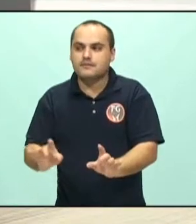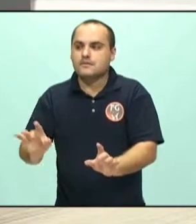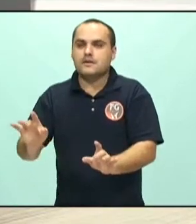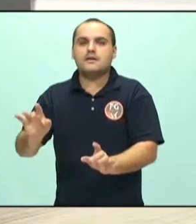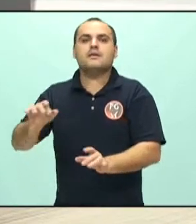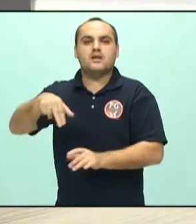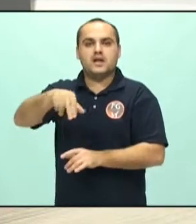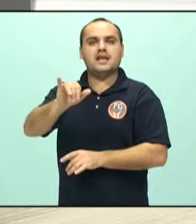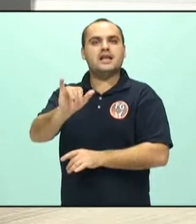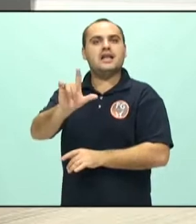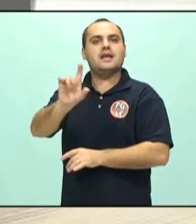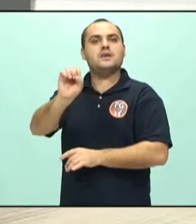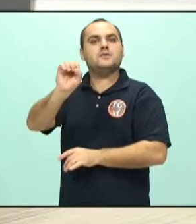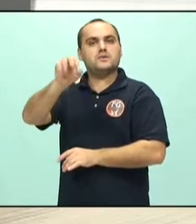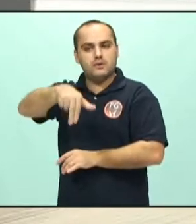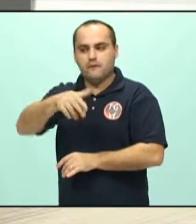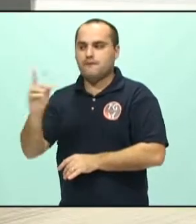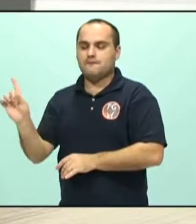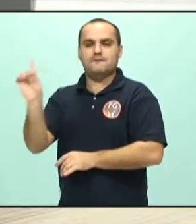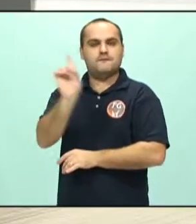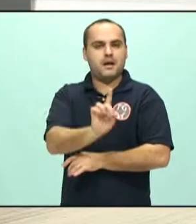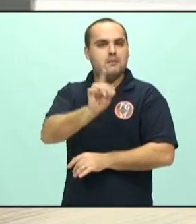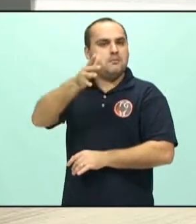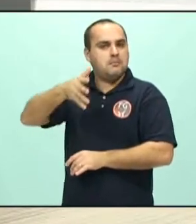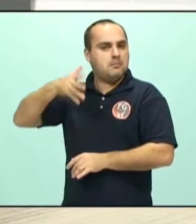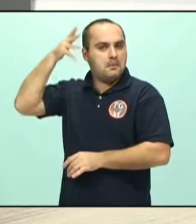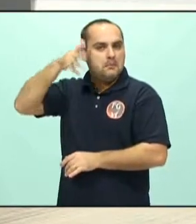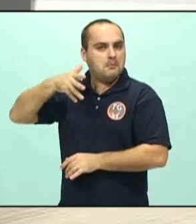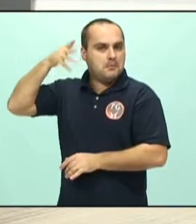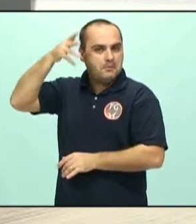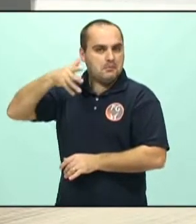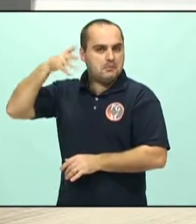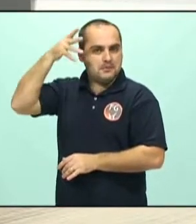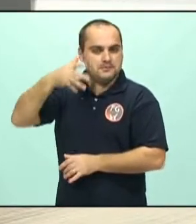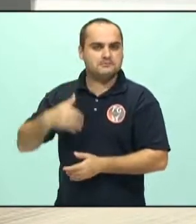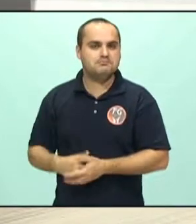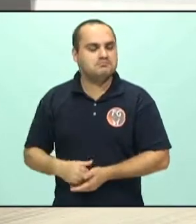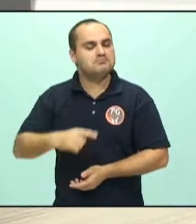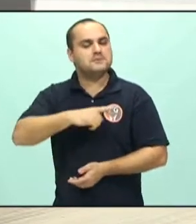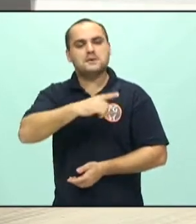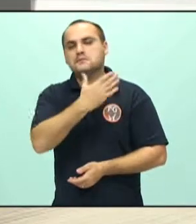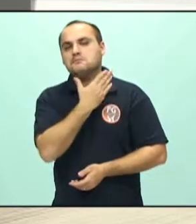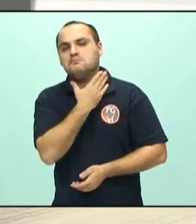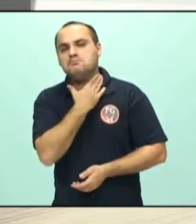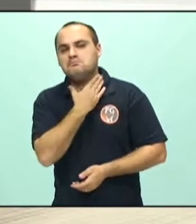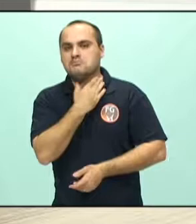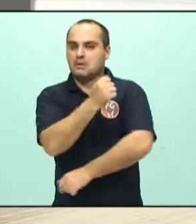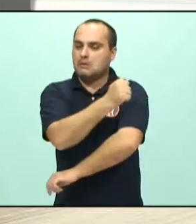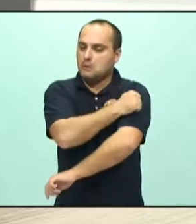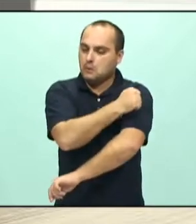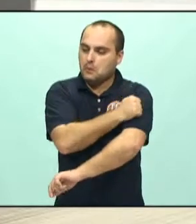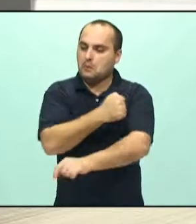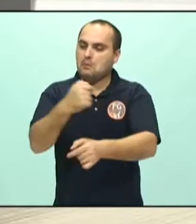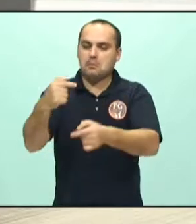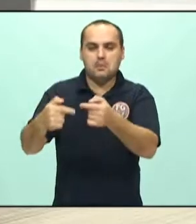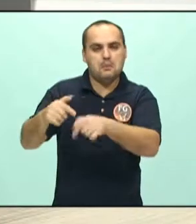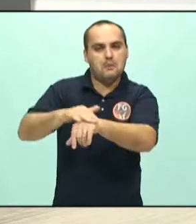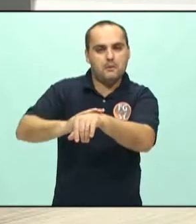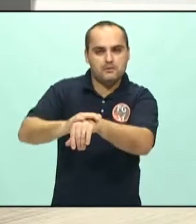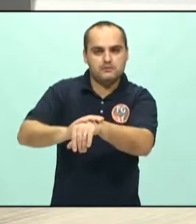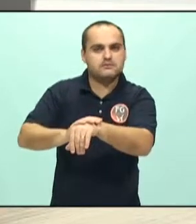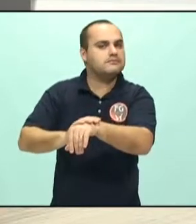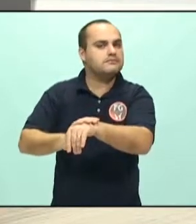Nilson Weber, que esteve conosco no 2º dia, assim, teve um bate-papo com os alunos depois da palestra dele. Então,